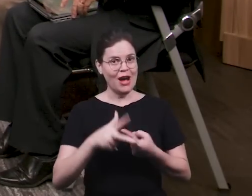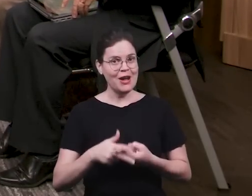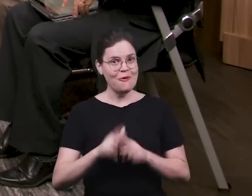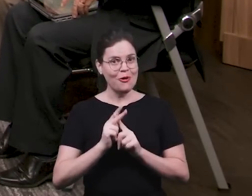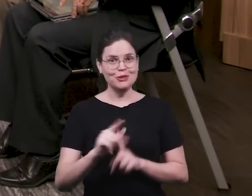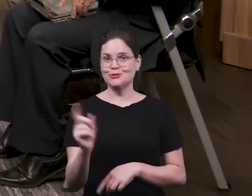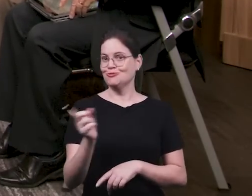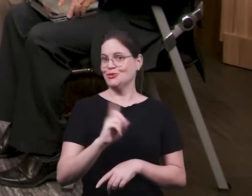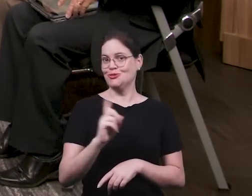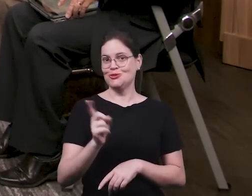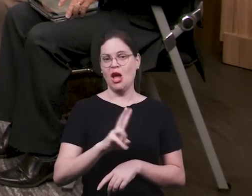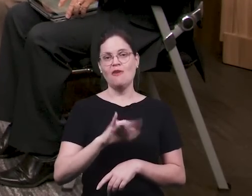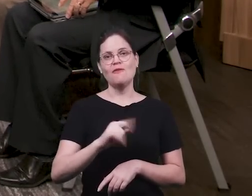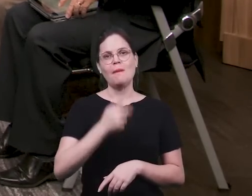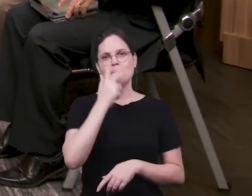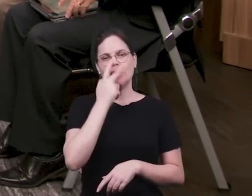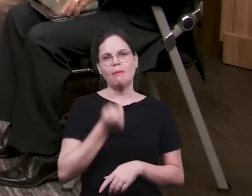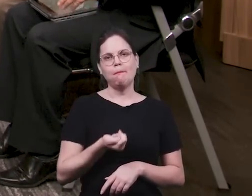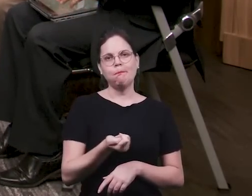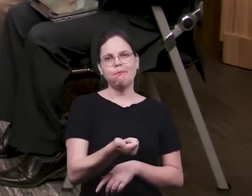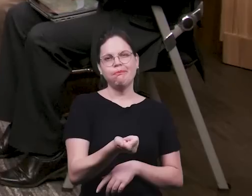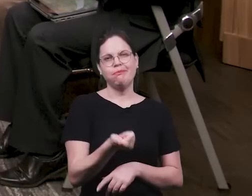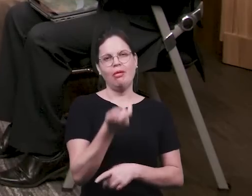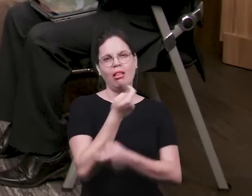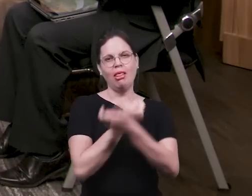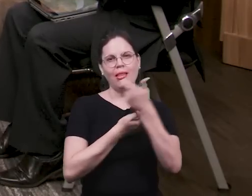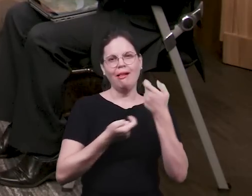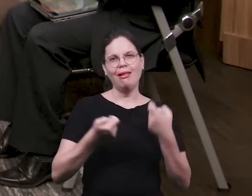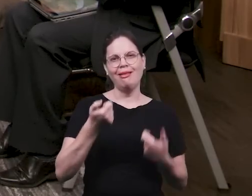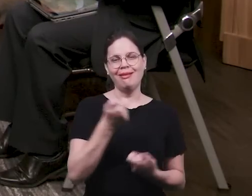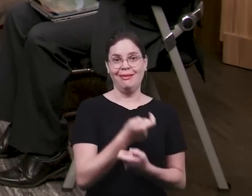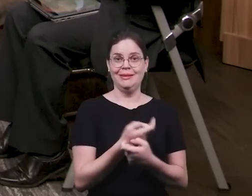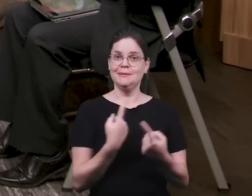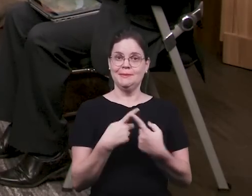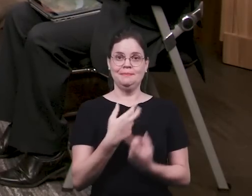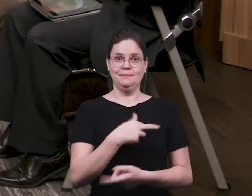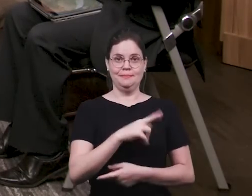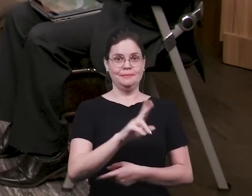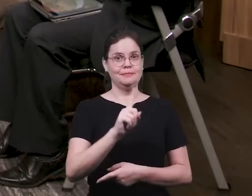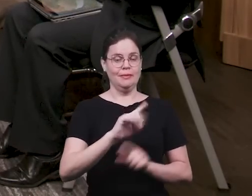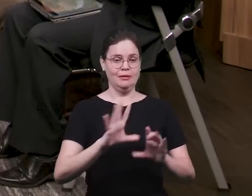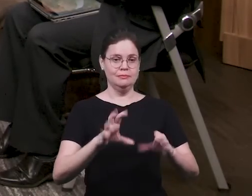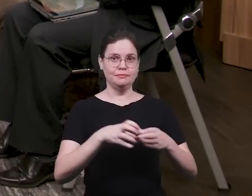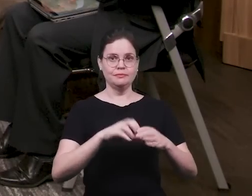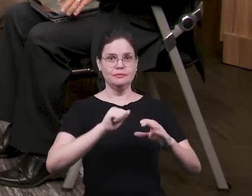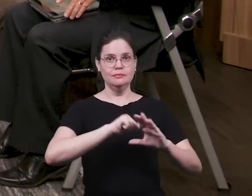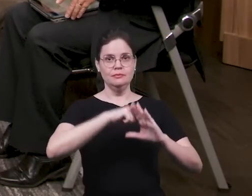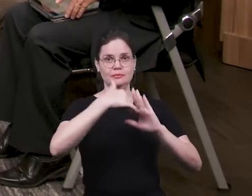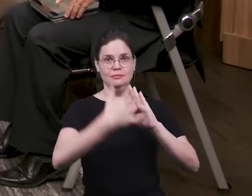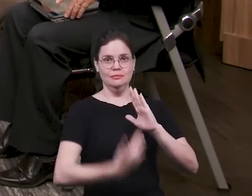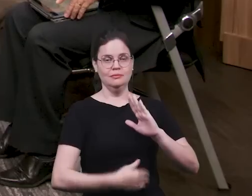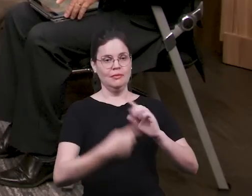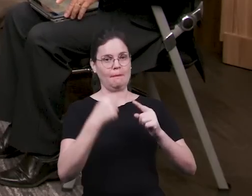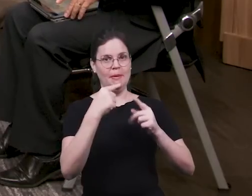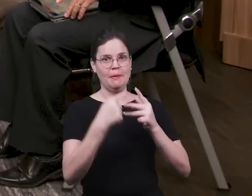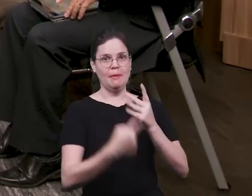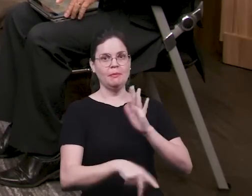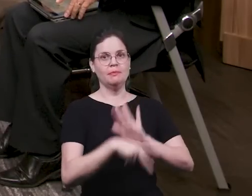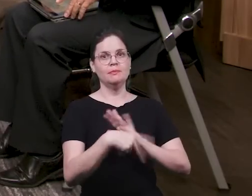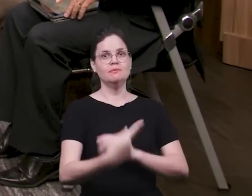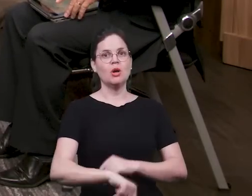pessoais para aqueles que estão em volta, porque a religião ela é um conjunto de interesses e de